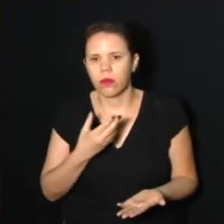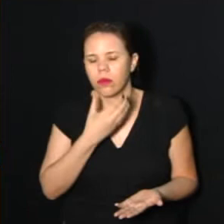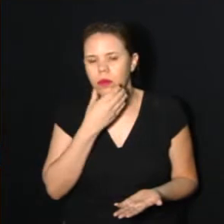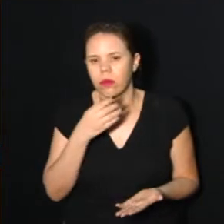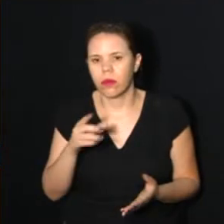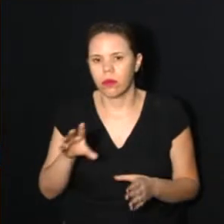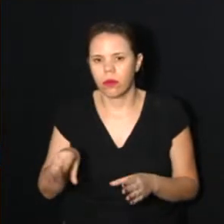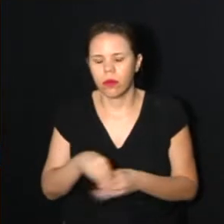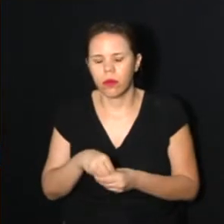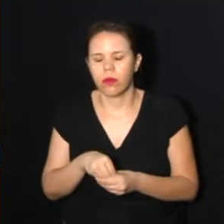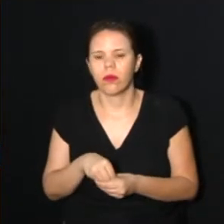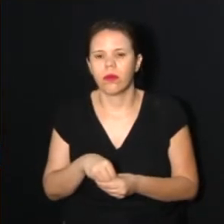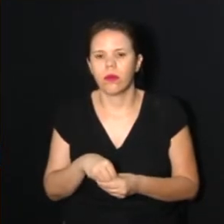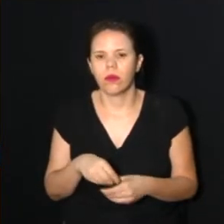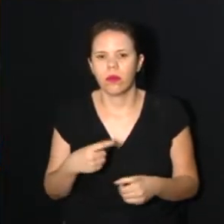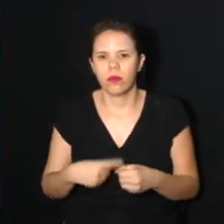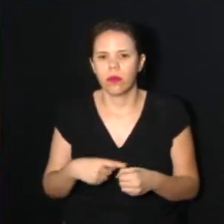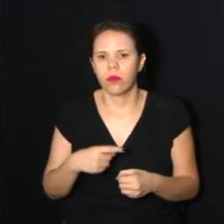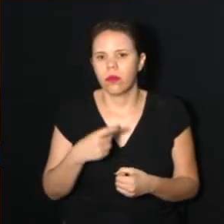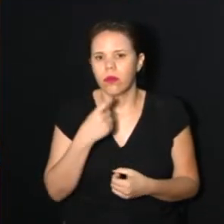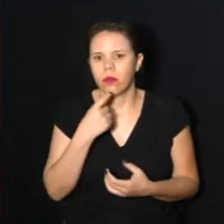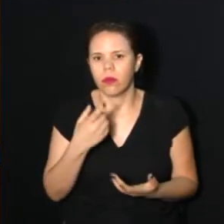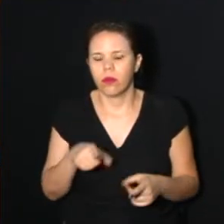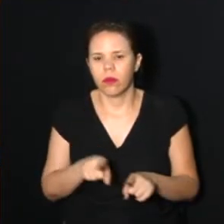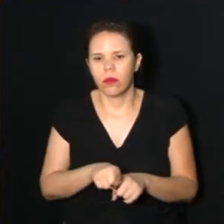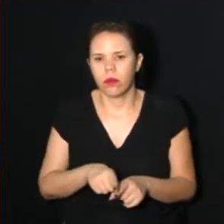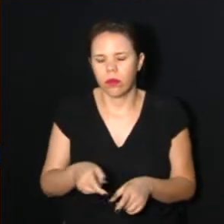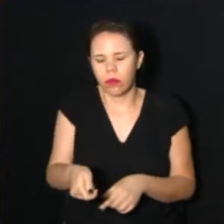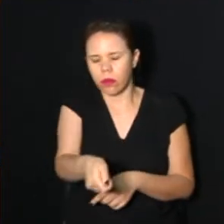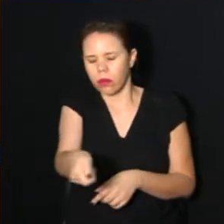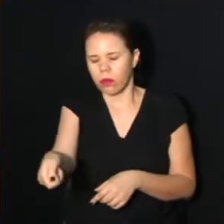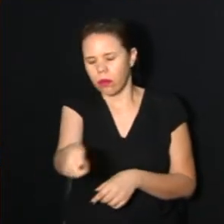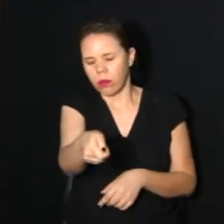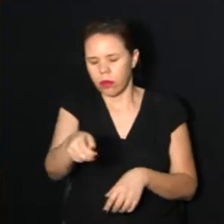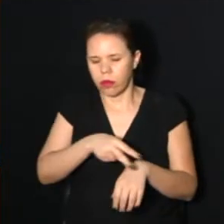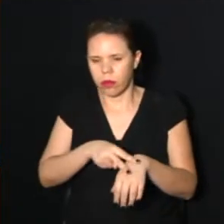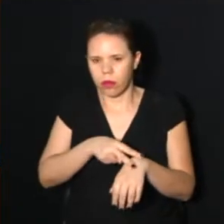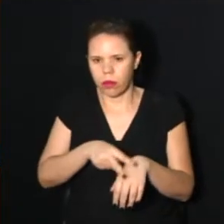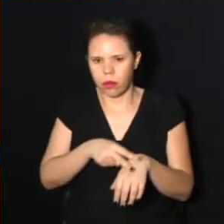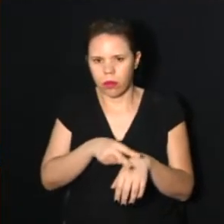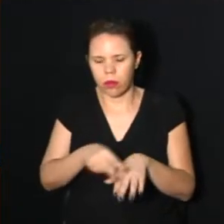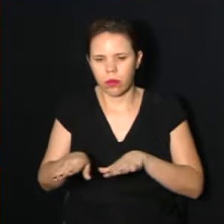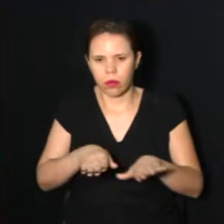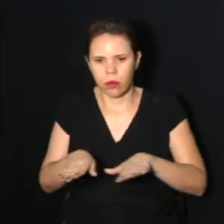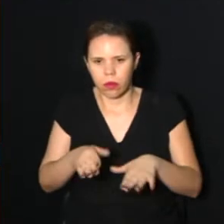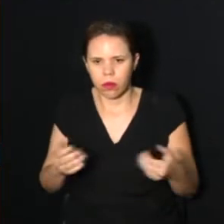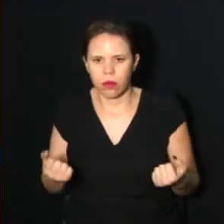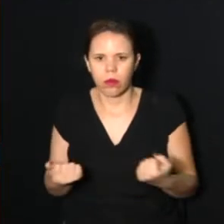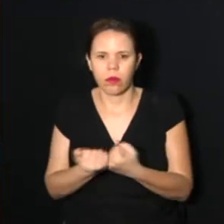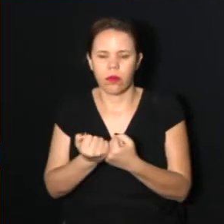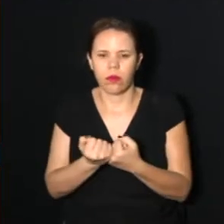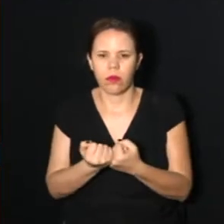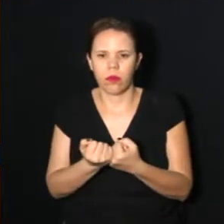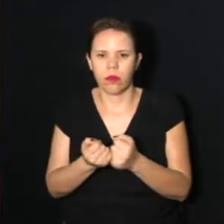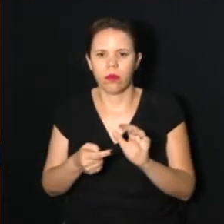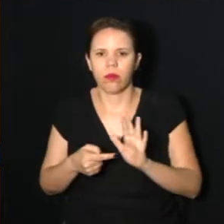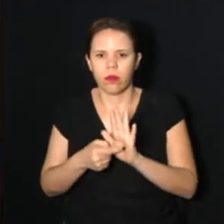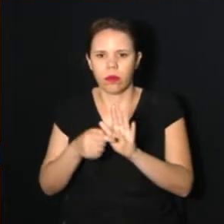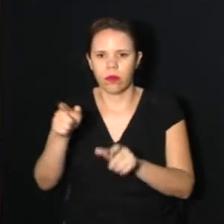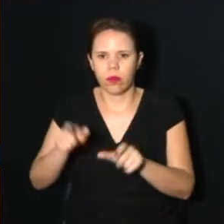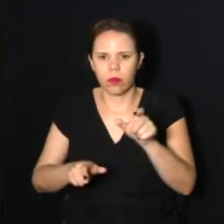de Campinas o uso da bengala verde como instrumento auxiliar de orientação, apoio e mobilidade e para identificação de